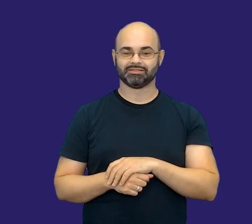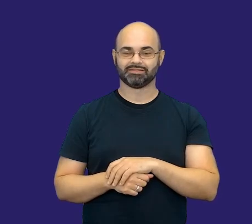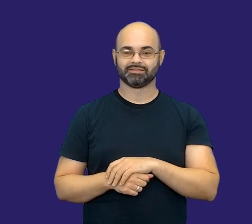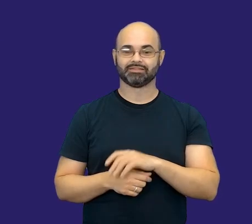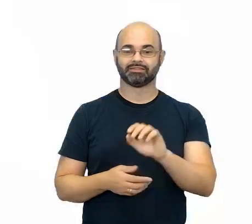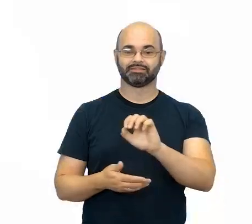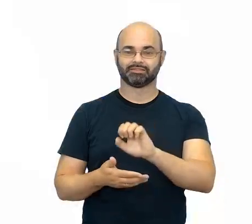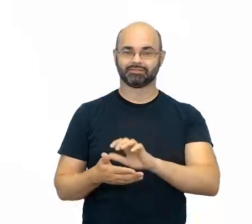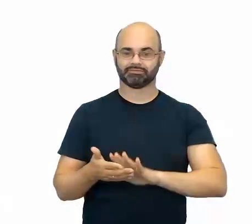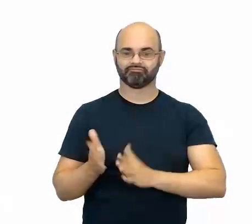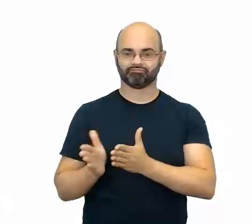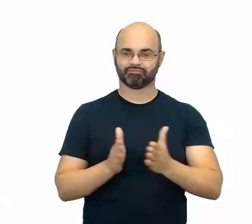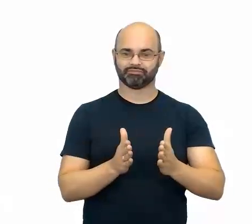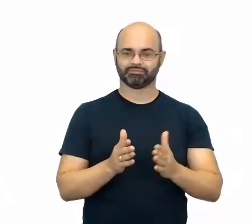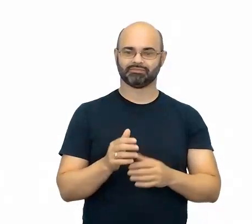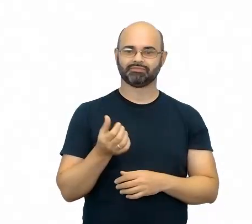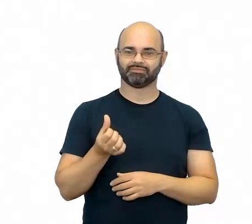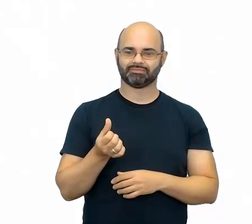compõem.